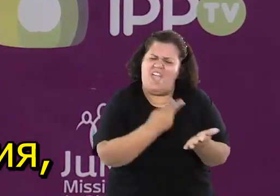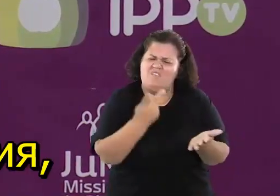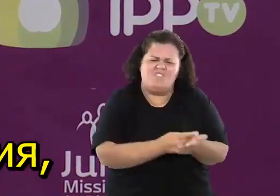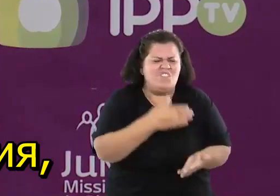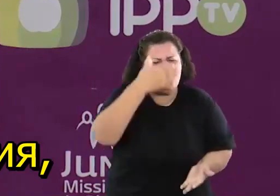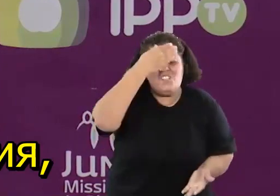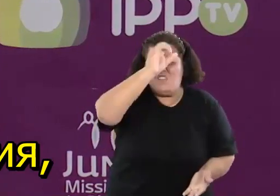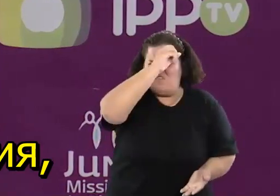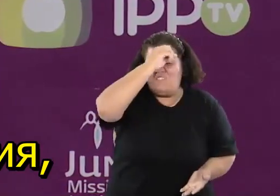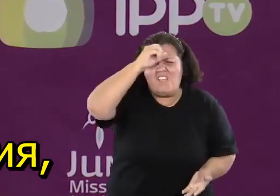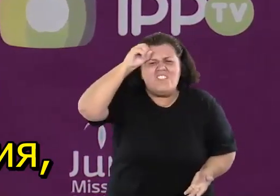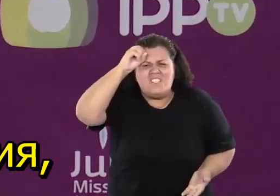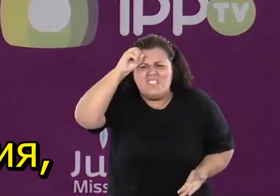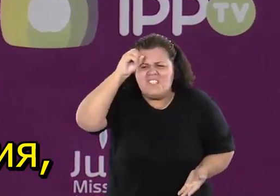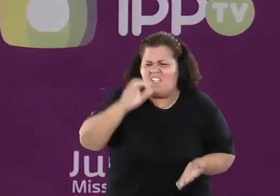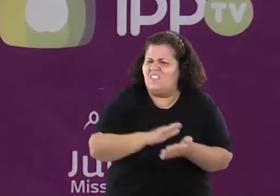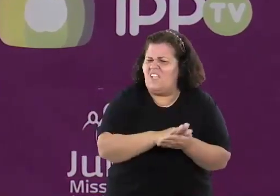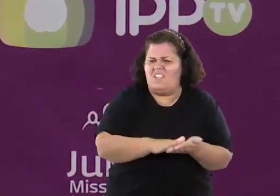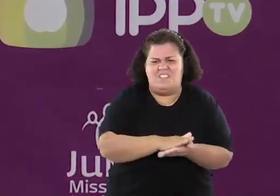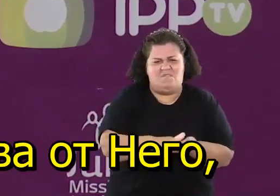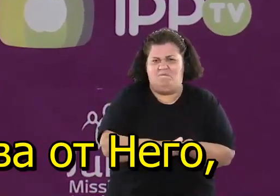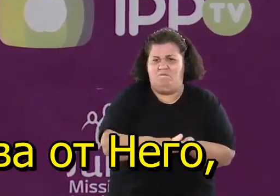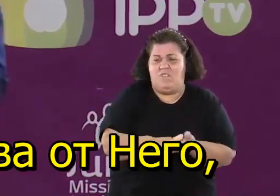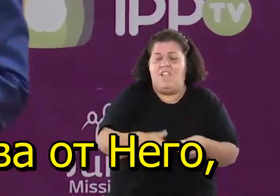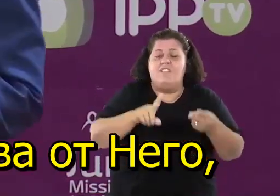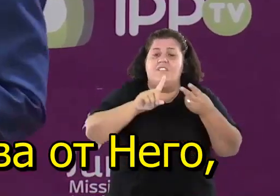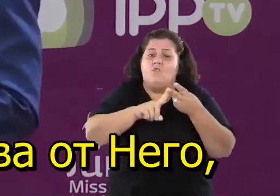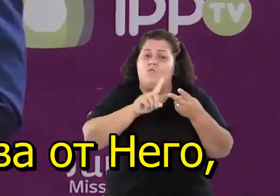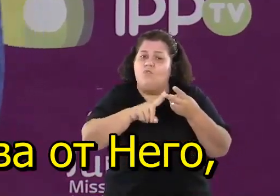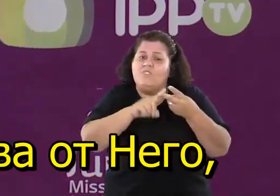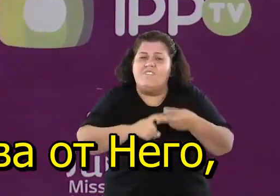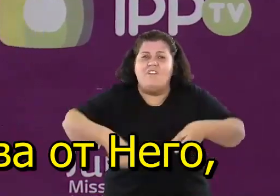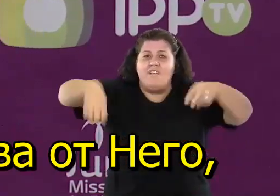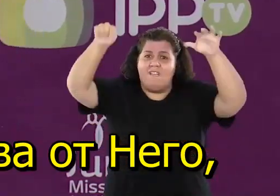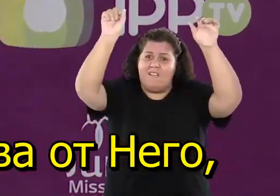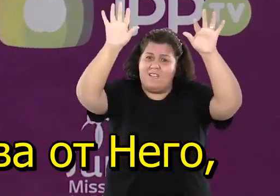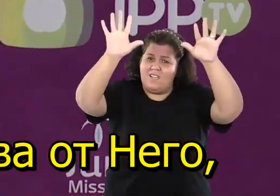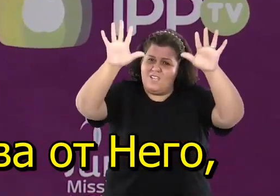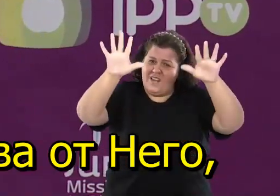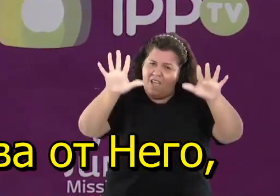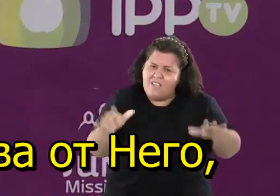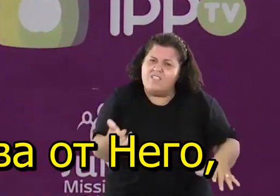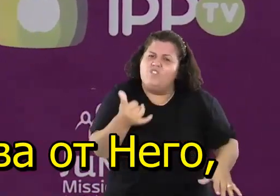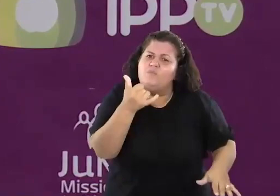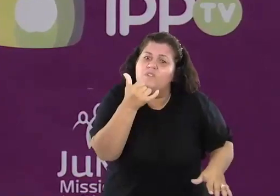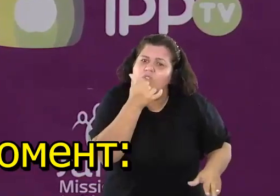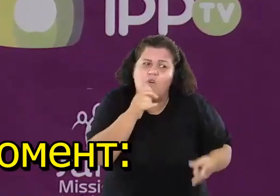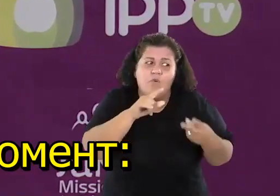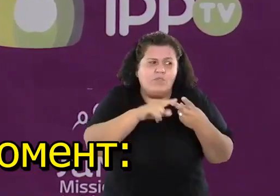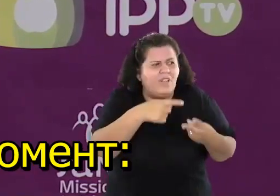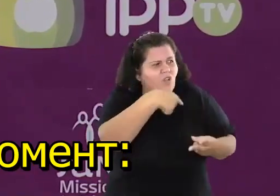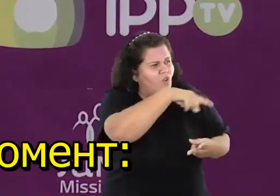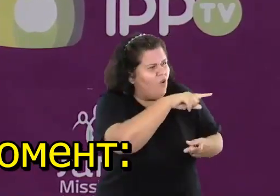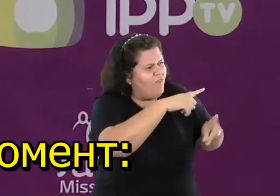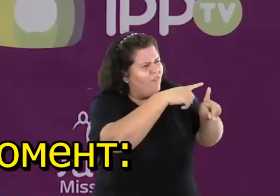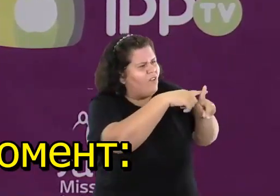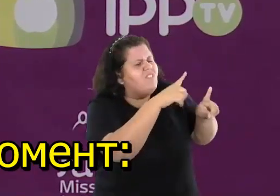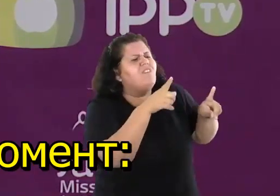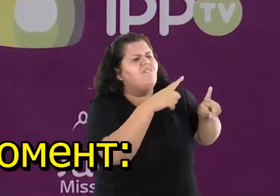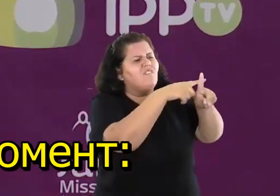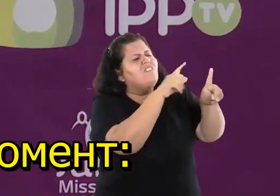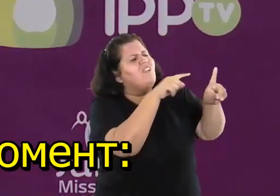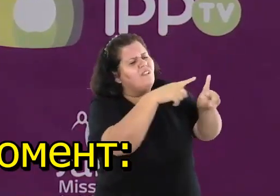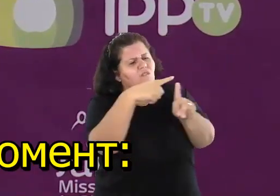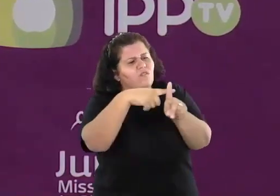de graça e perdão, quando Jesus disse para aquele que estava à sua direita, arrependido na